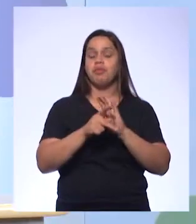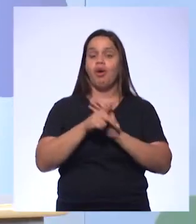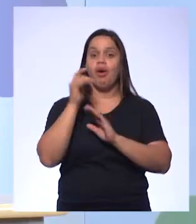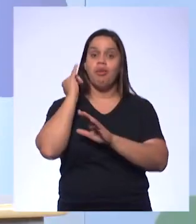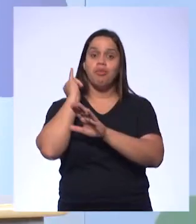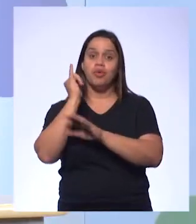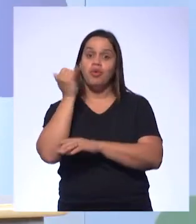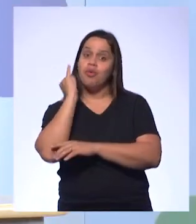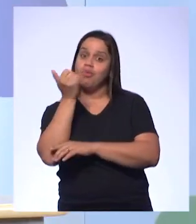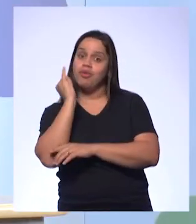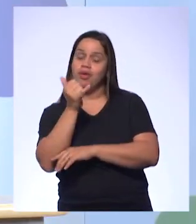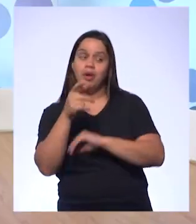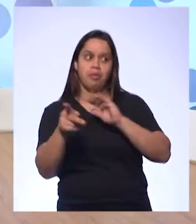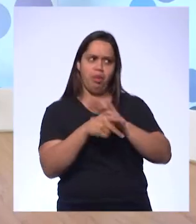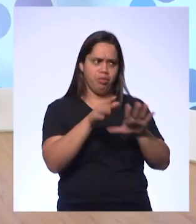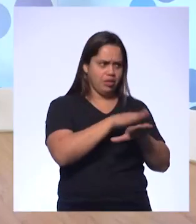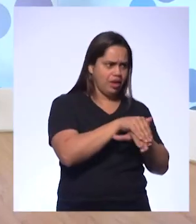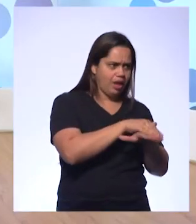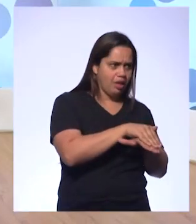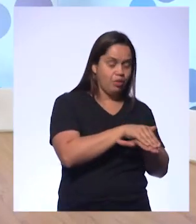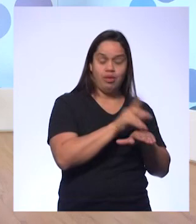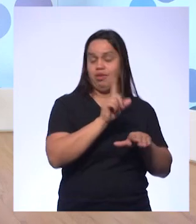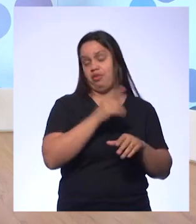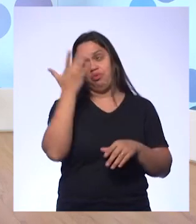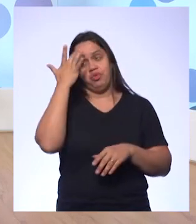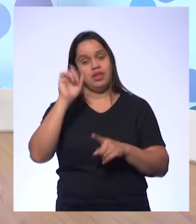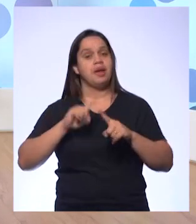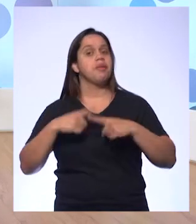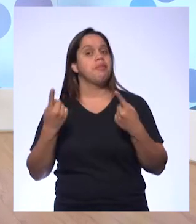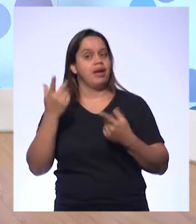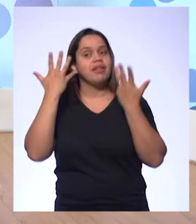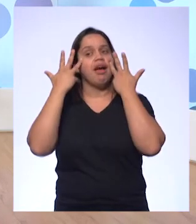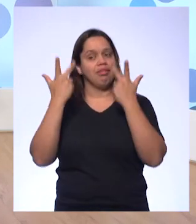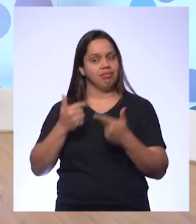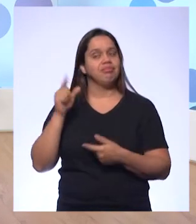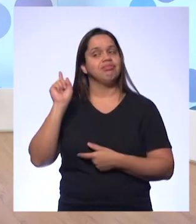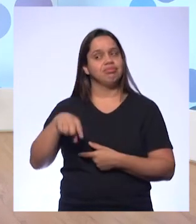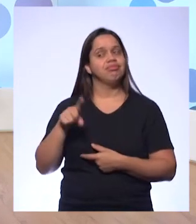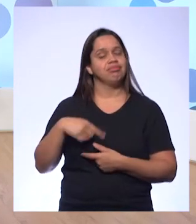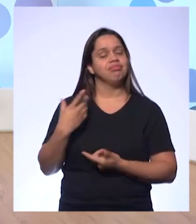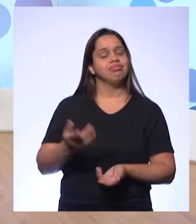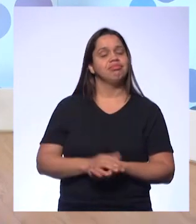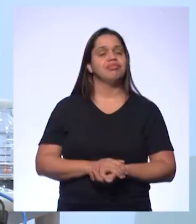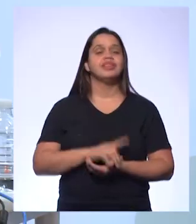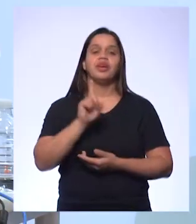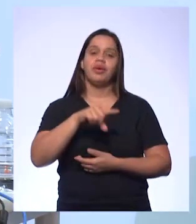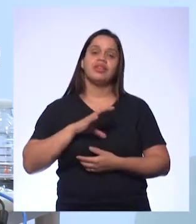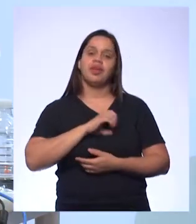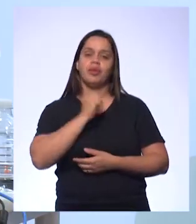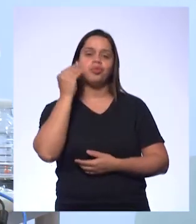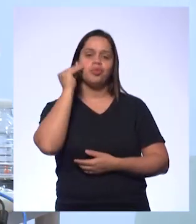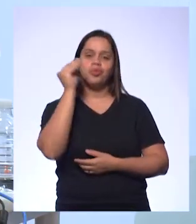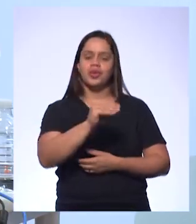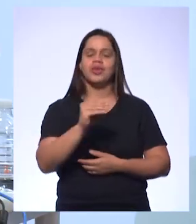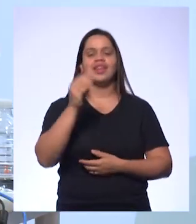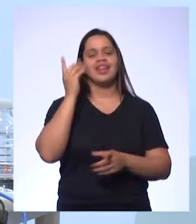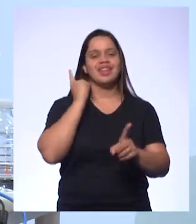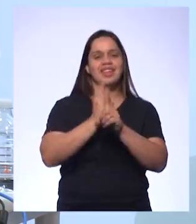de tartaruga? Não sei, mas Ai, é de eu não vou animal. perder. Ai, eu É quero de estar animal. aqui. Eu quero estar Então, aqui. amores, é isso. Beijos e